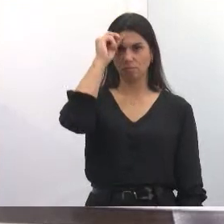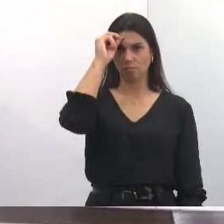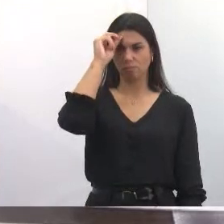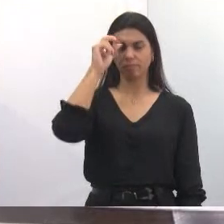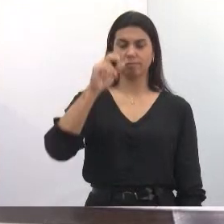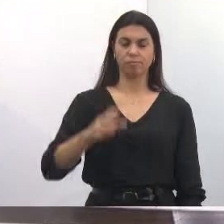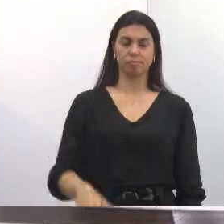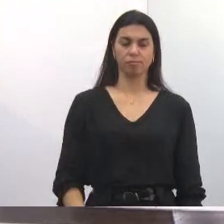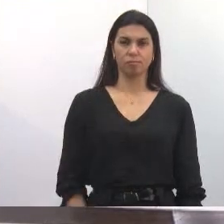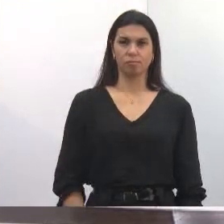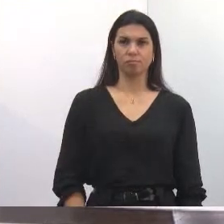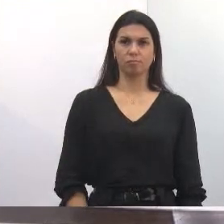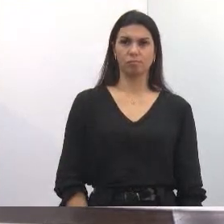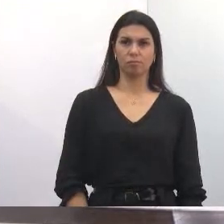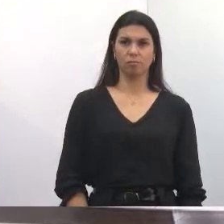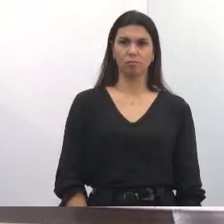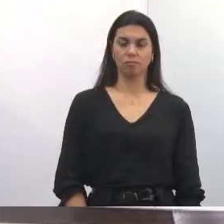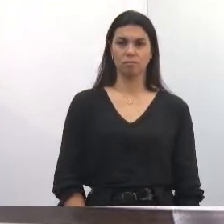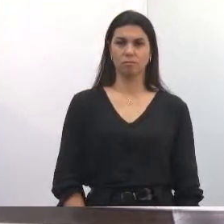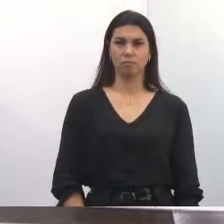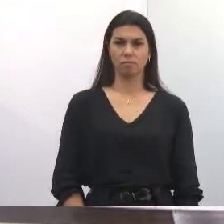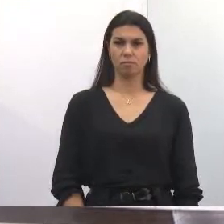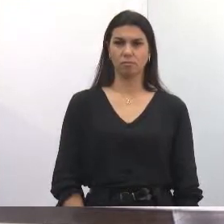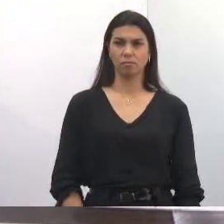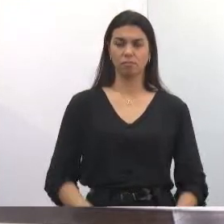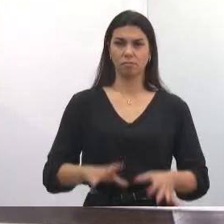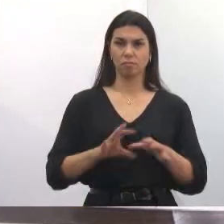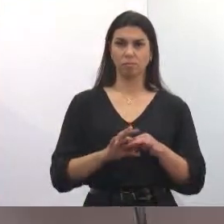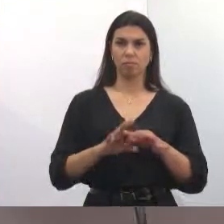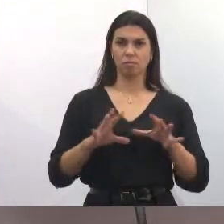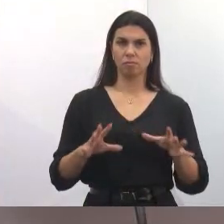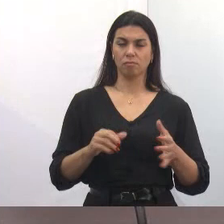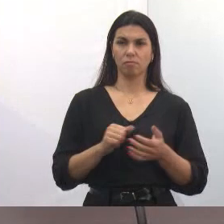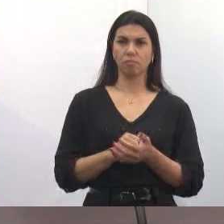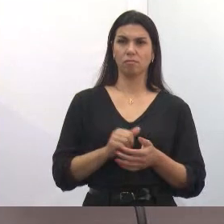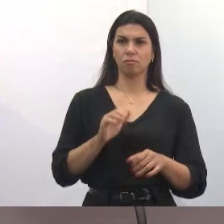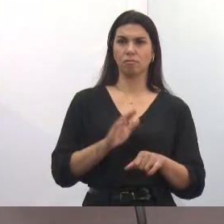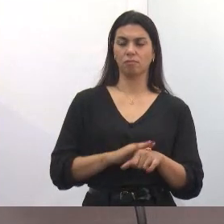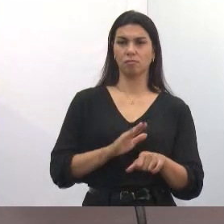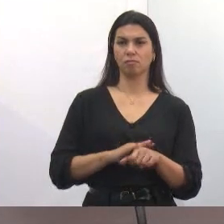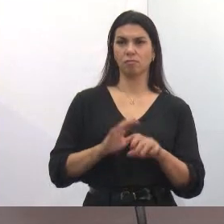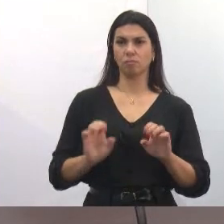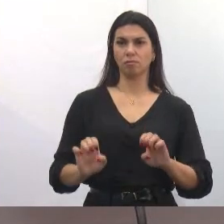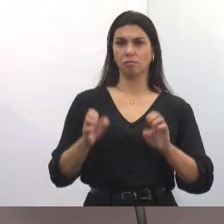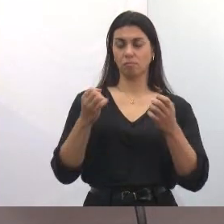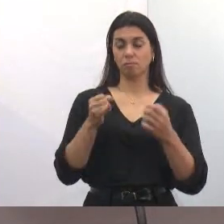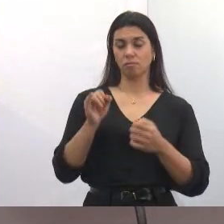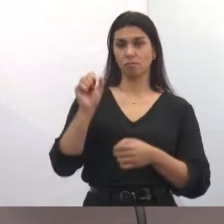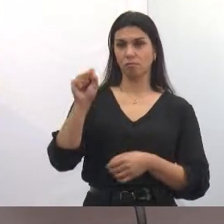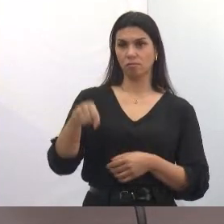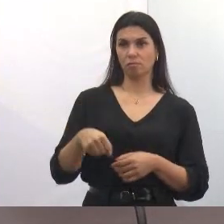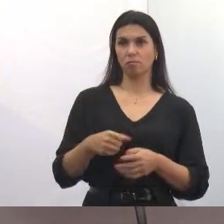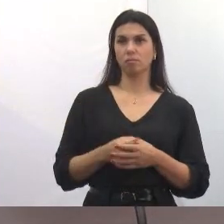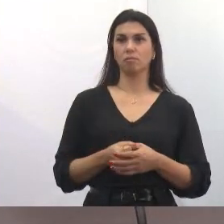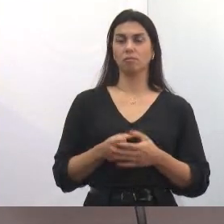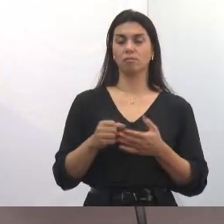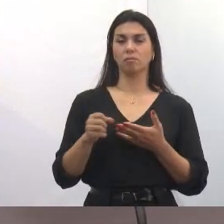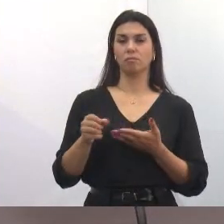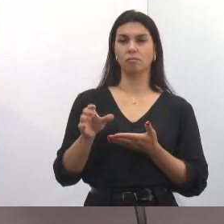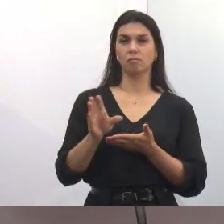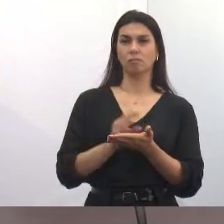Pergunta número 1. A Prefeitura concedeu alguma autorização ou licença para a realização desse evento? Se sim, poderia fornecer